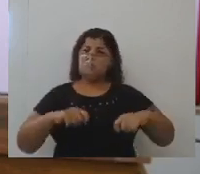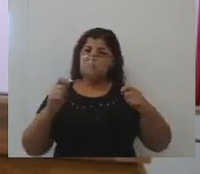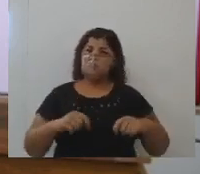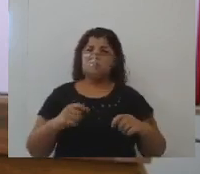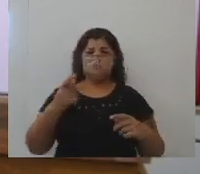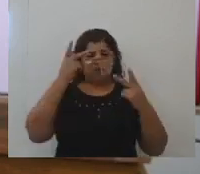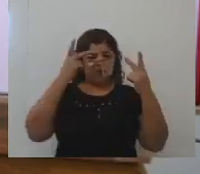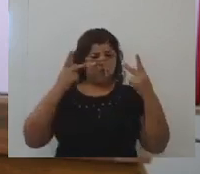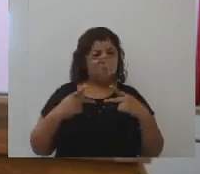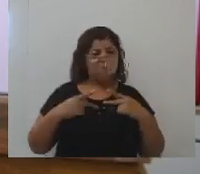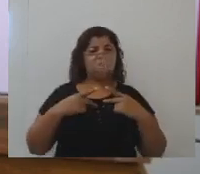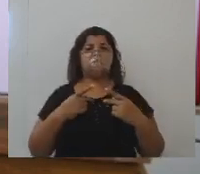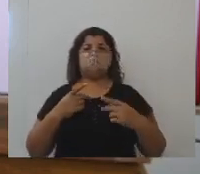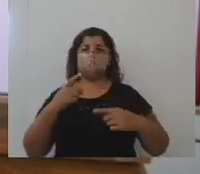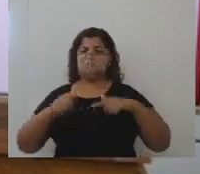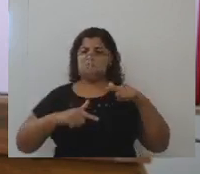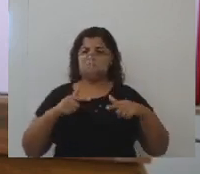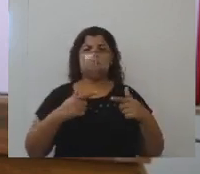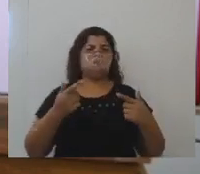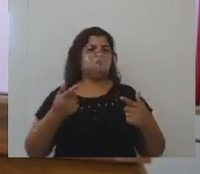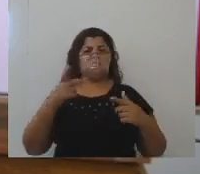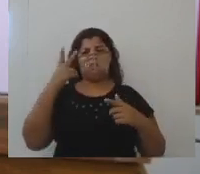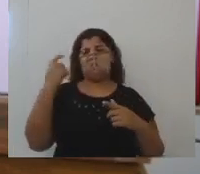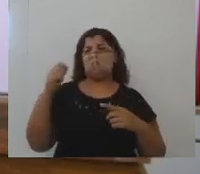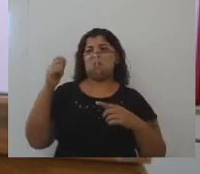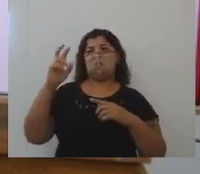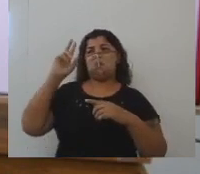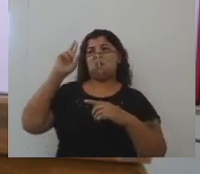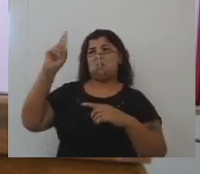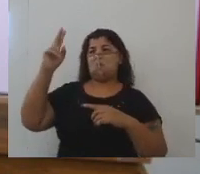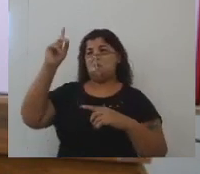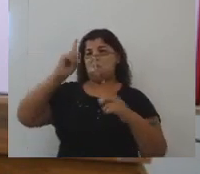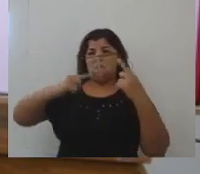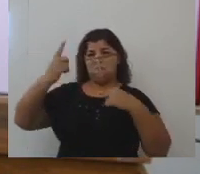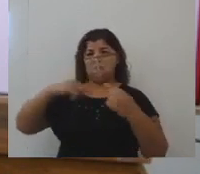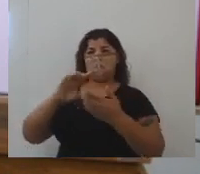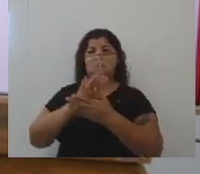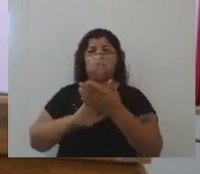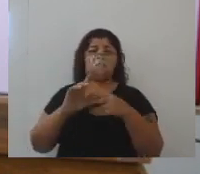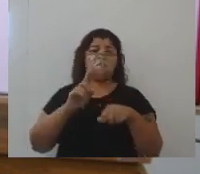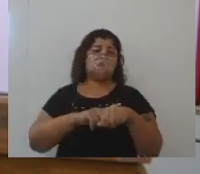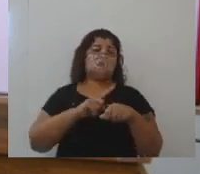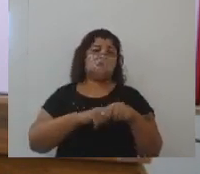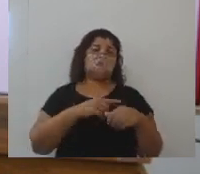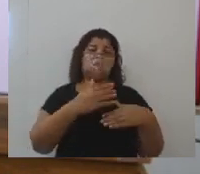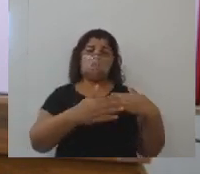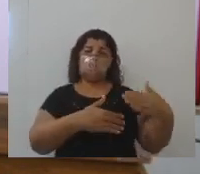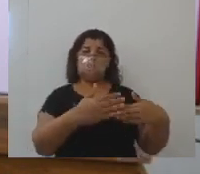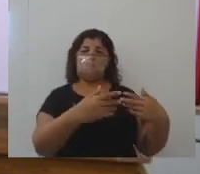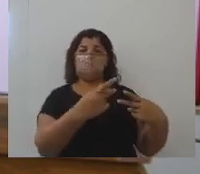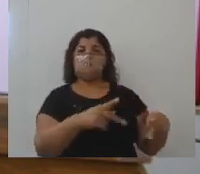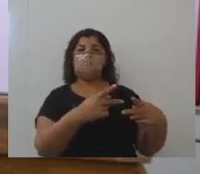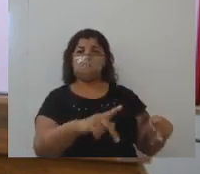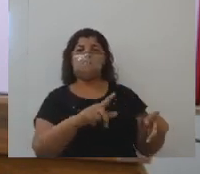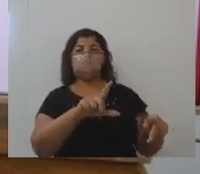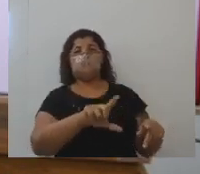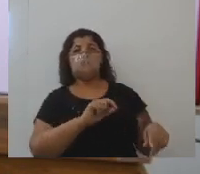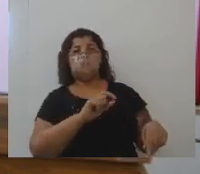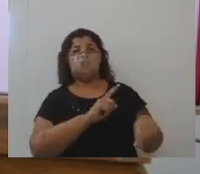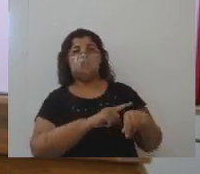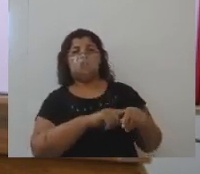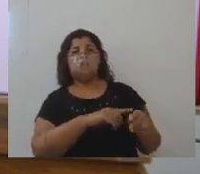ser um empreendedor, vai ser autônomo, que você vai trabalhar o tempo que você quiser, que você vai fazer dinheiro, que você vai ter